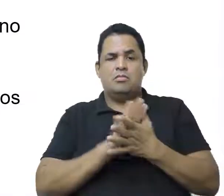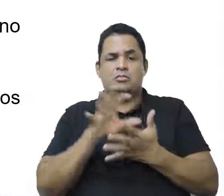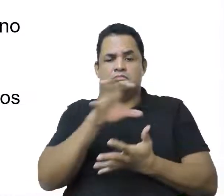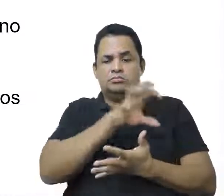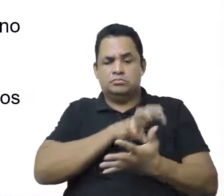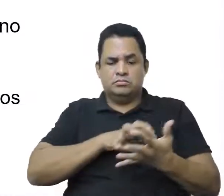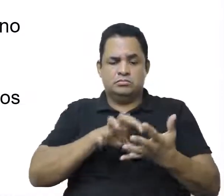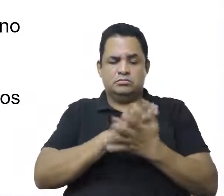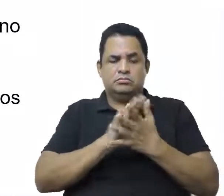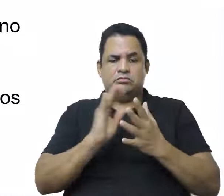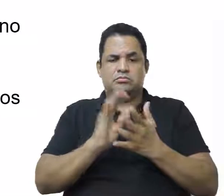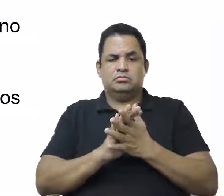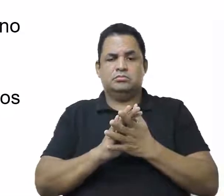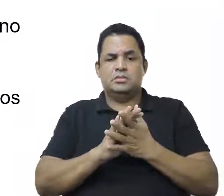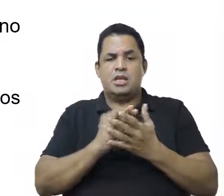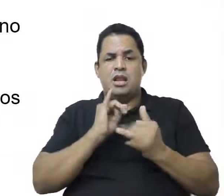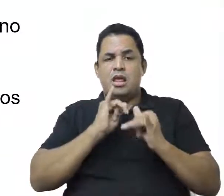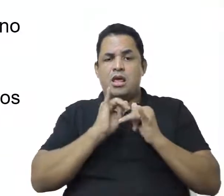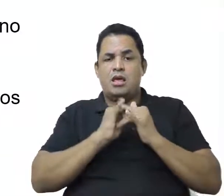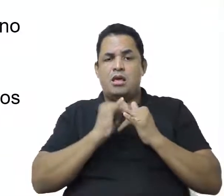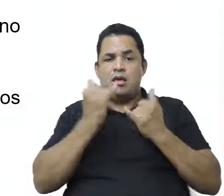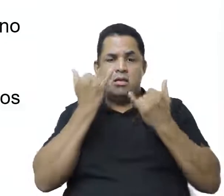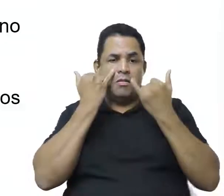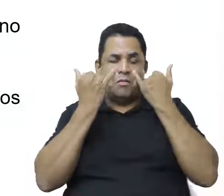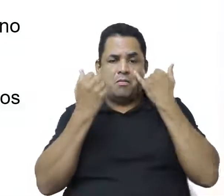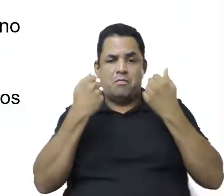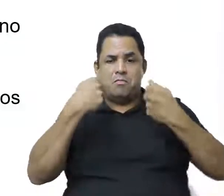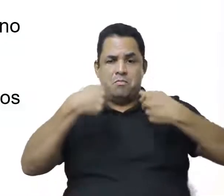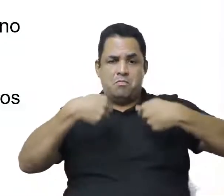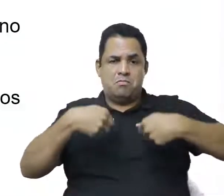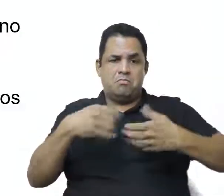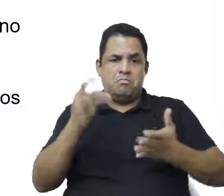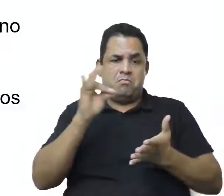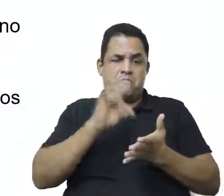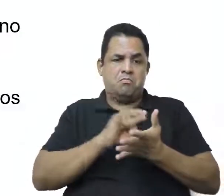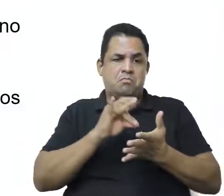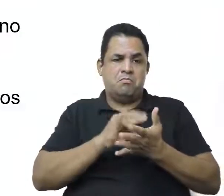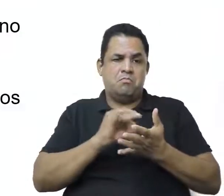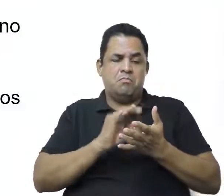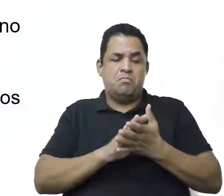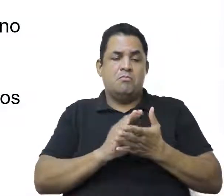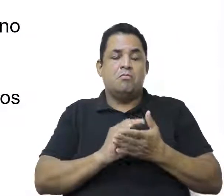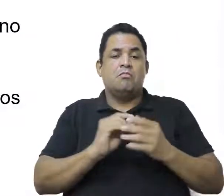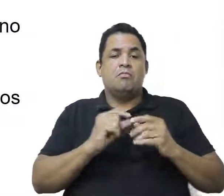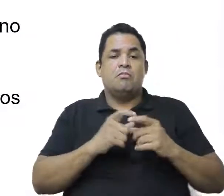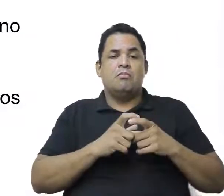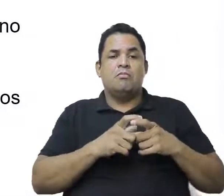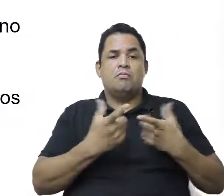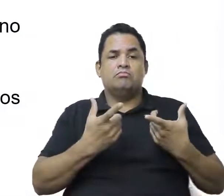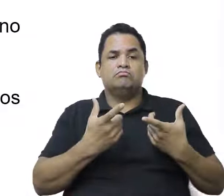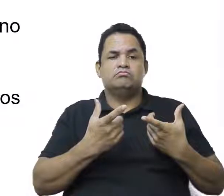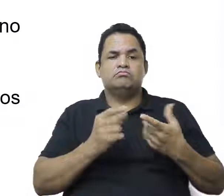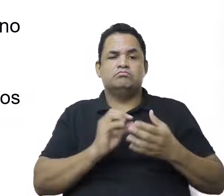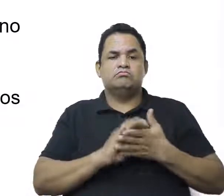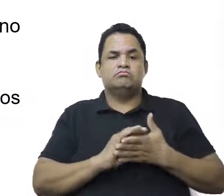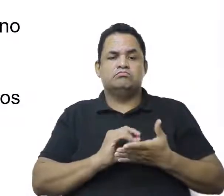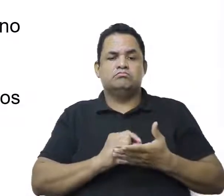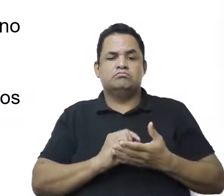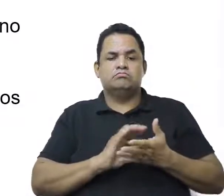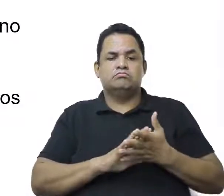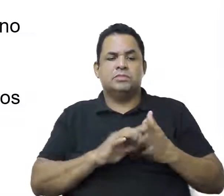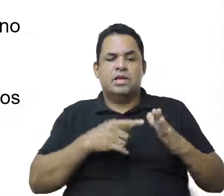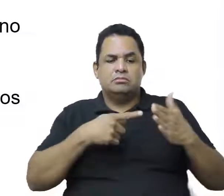revolução informacional, ele possibilitou, na verdade, um aumento, né? As